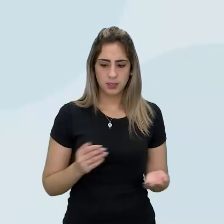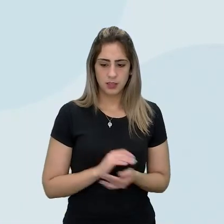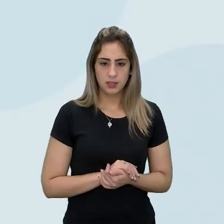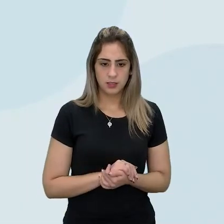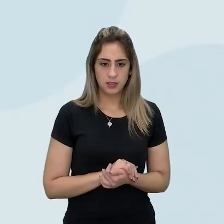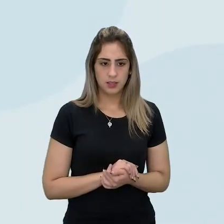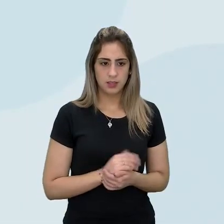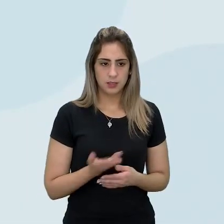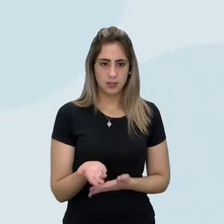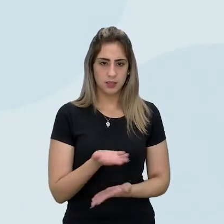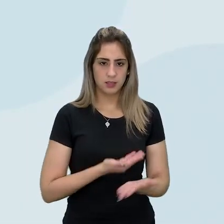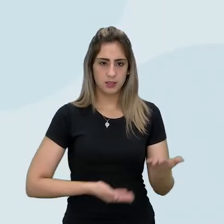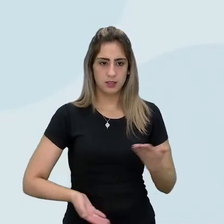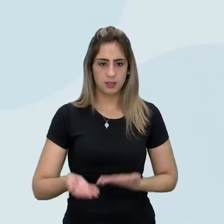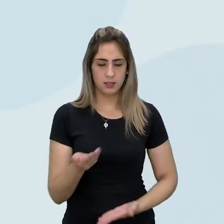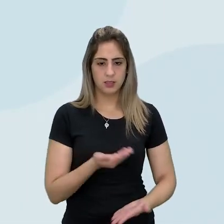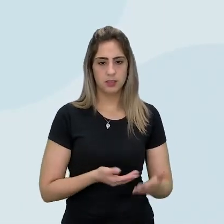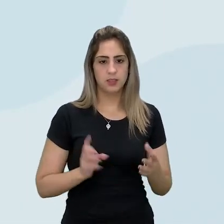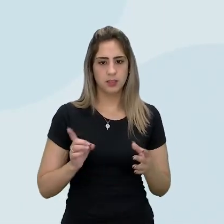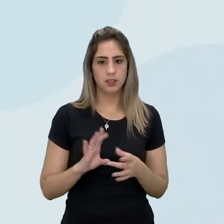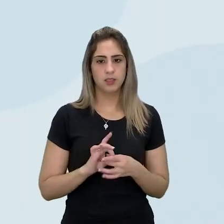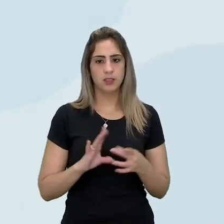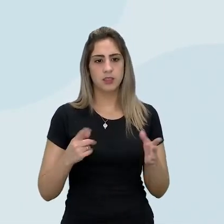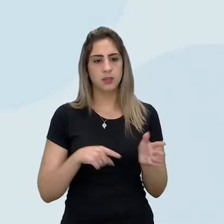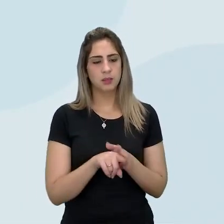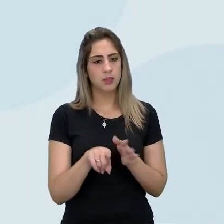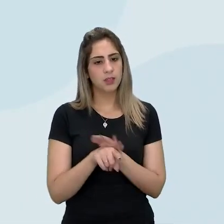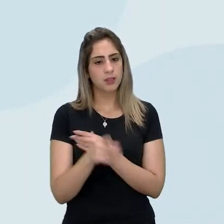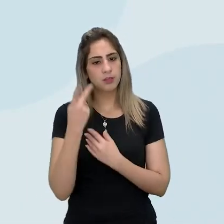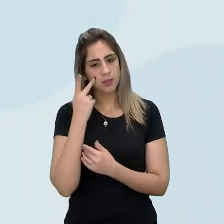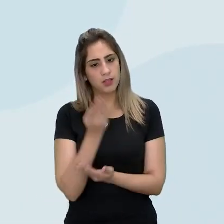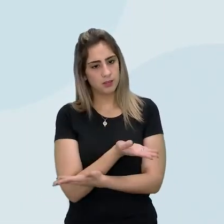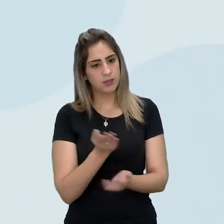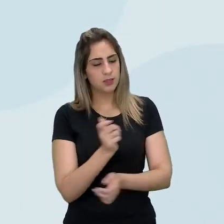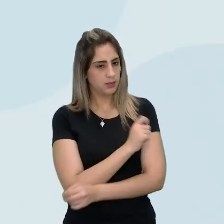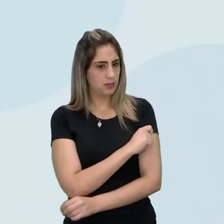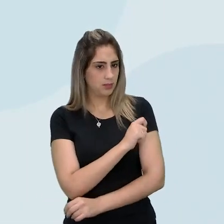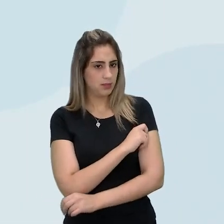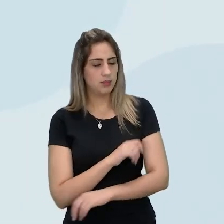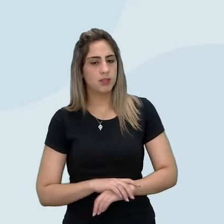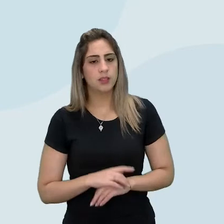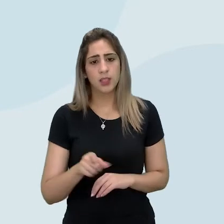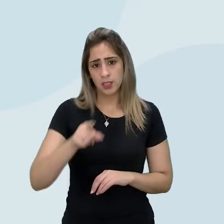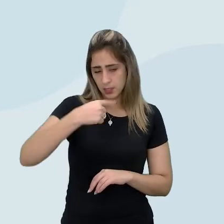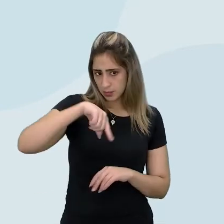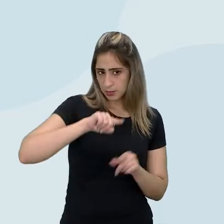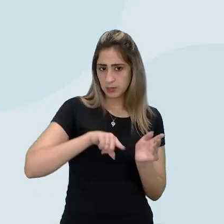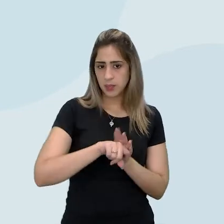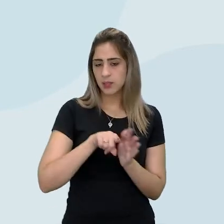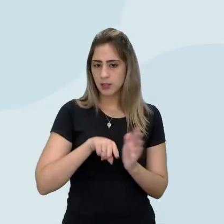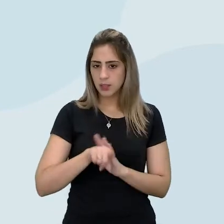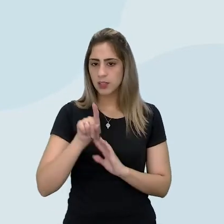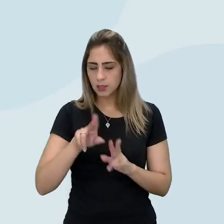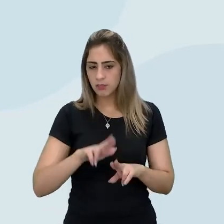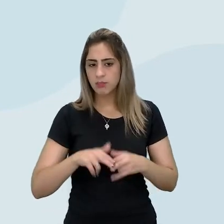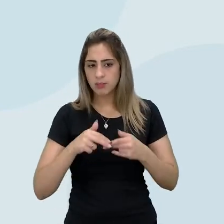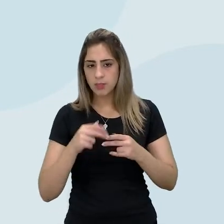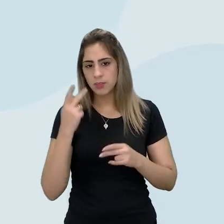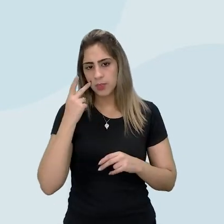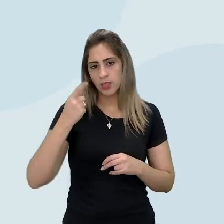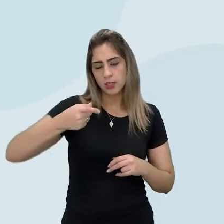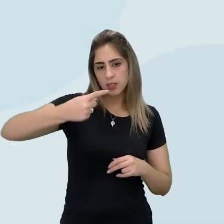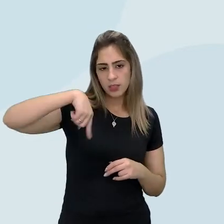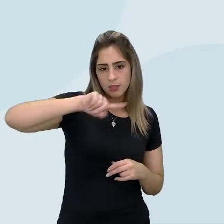da interação, onde a gente sempre deixa, na verdade, perguntinhas para vocês, né? Essas perguntinhas é justamente para